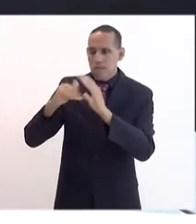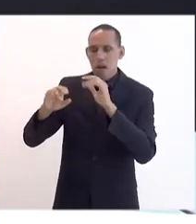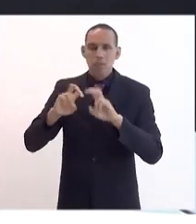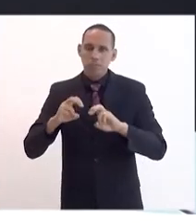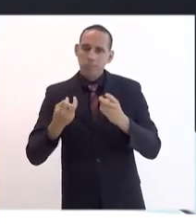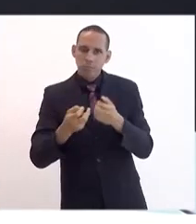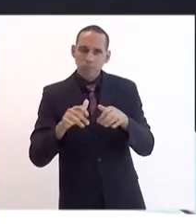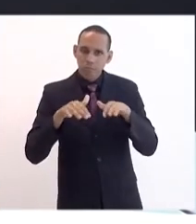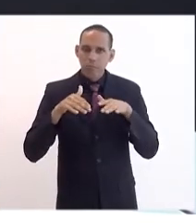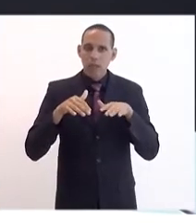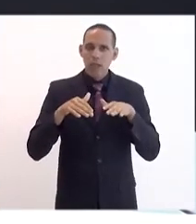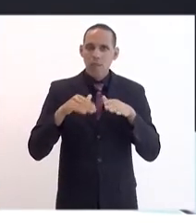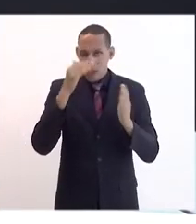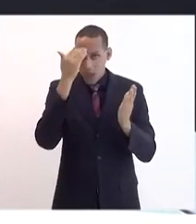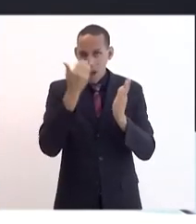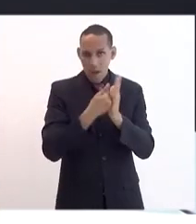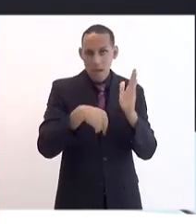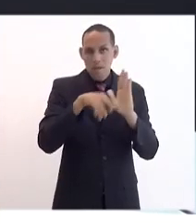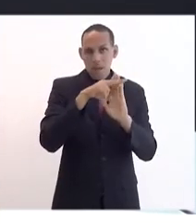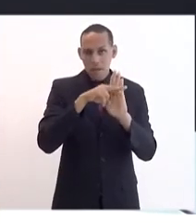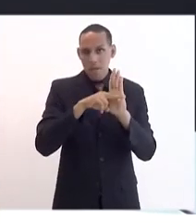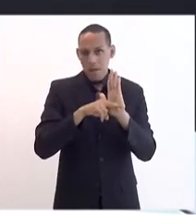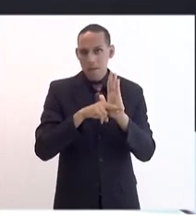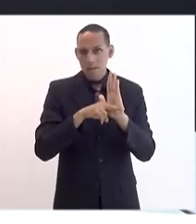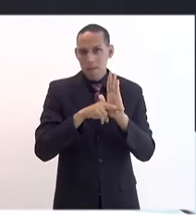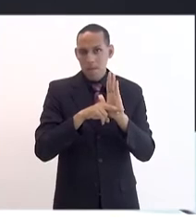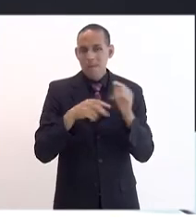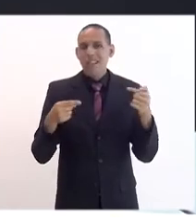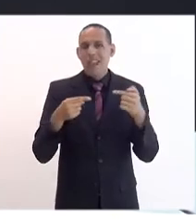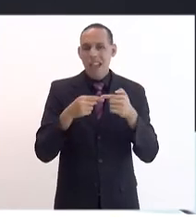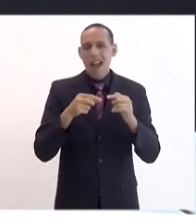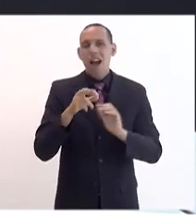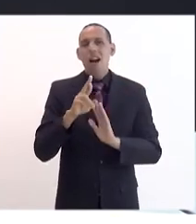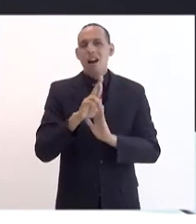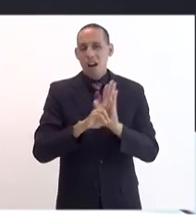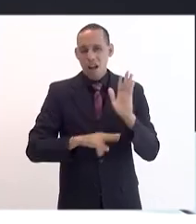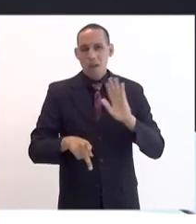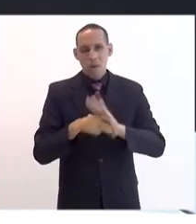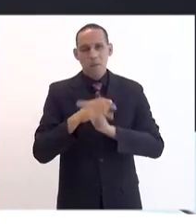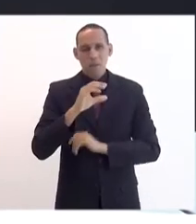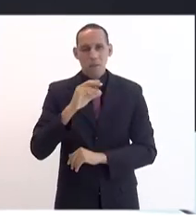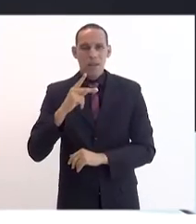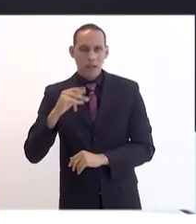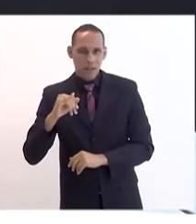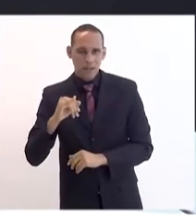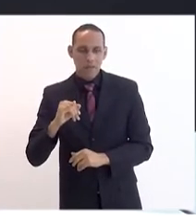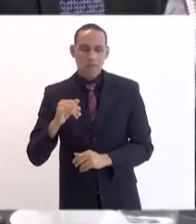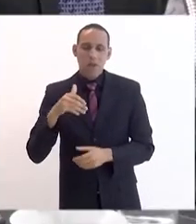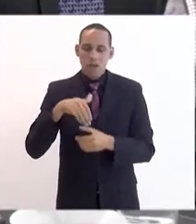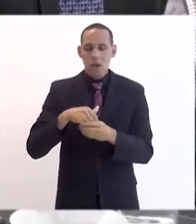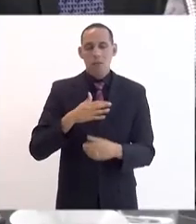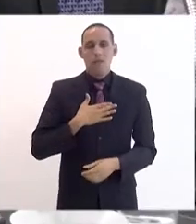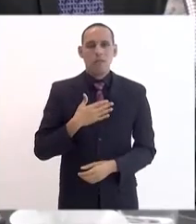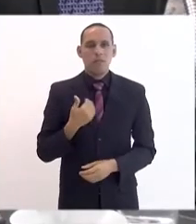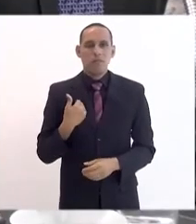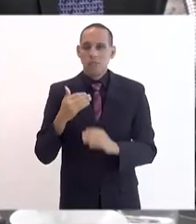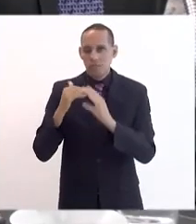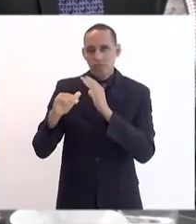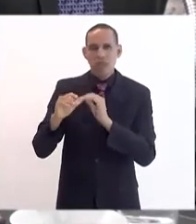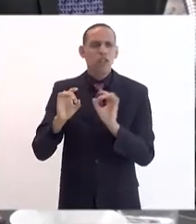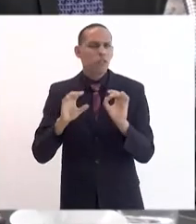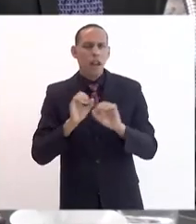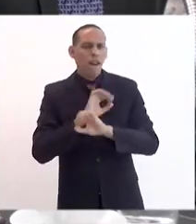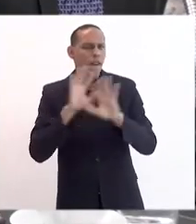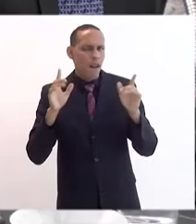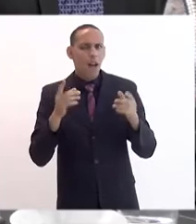à regra comportamental em relação aos relatórios da CPI. Okay. É assim o voto. Eu vou, então, encaminhar depois o voto. Só para ficar claro qual